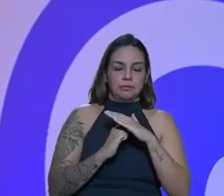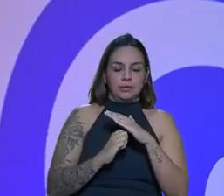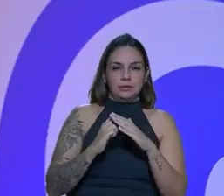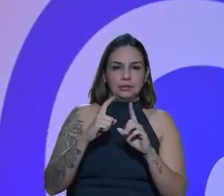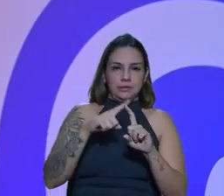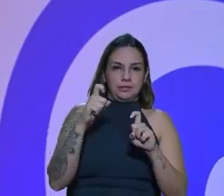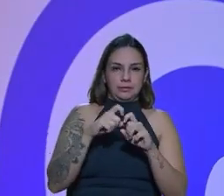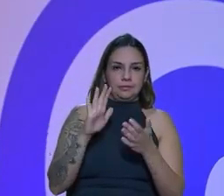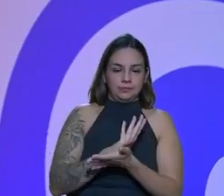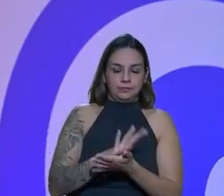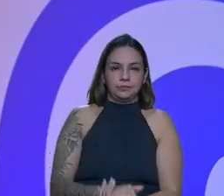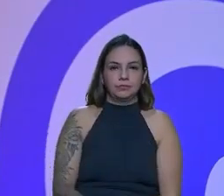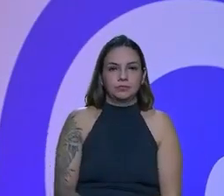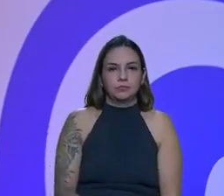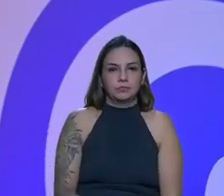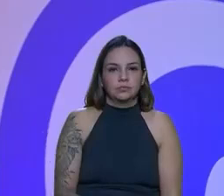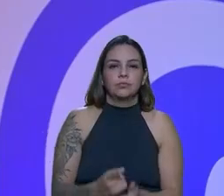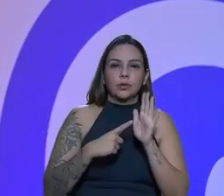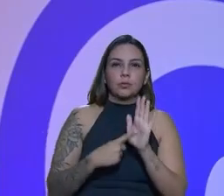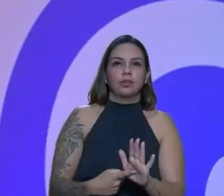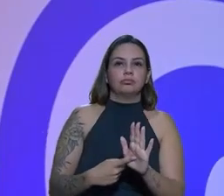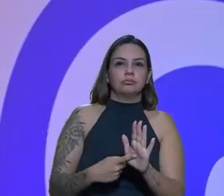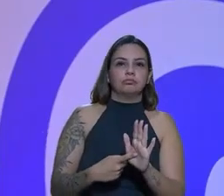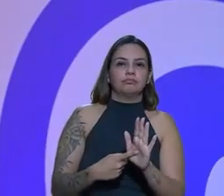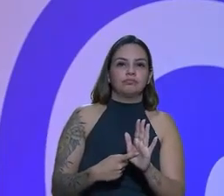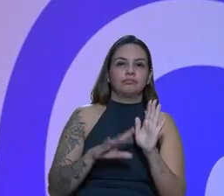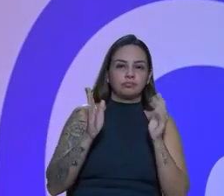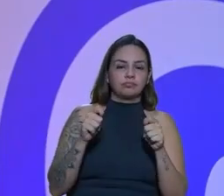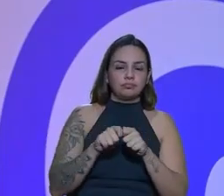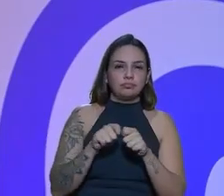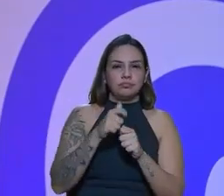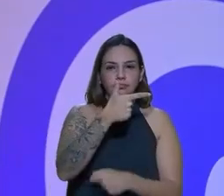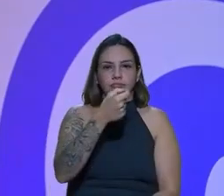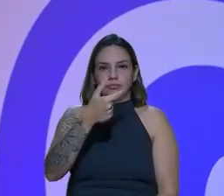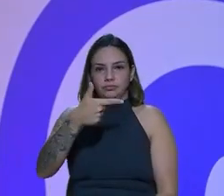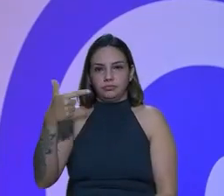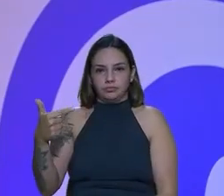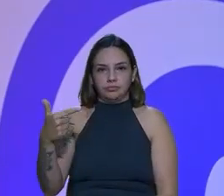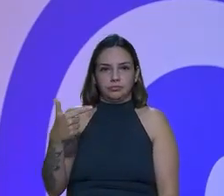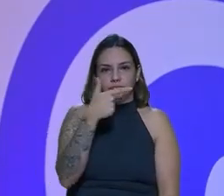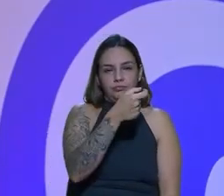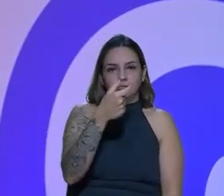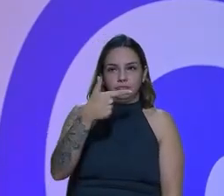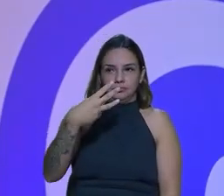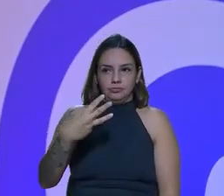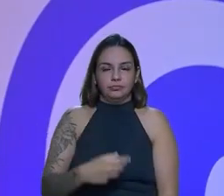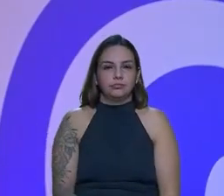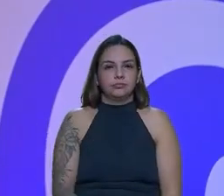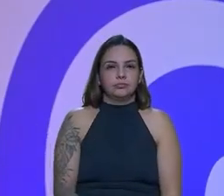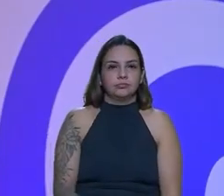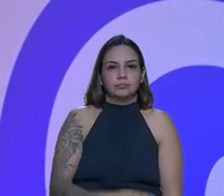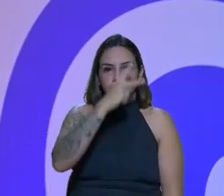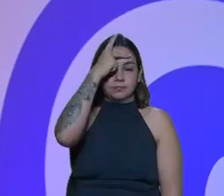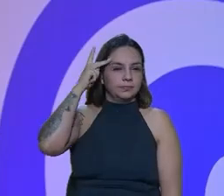e educadores de Araxá, retratados nas exposições que já realizamos em 2022 e 2023.